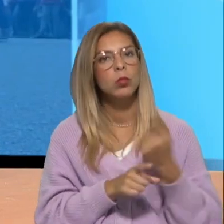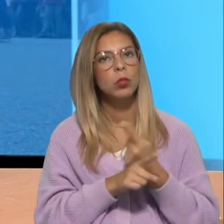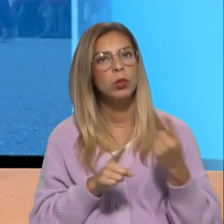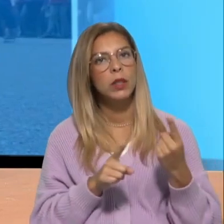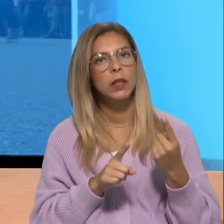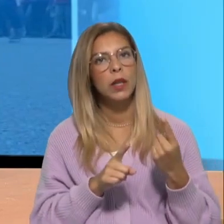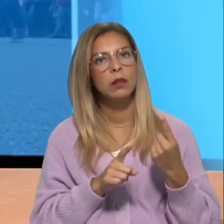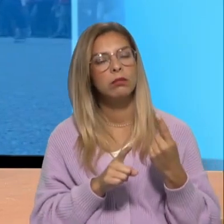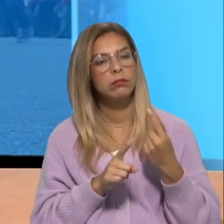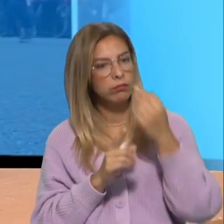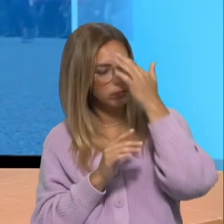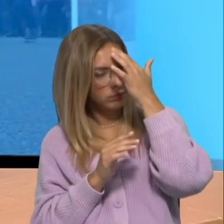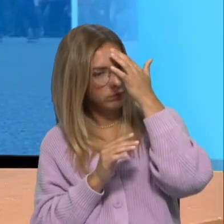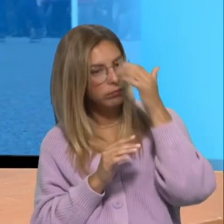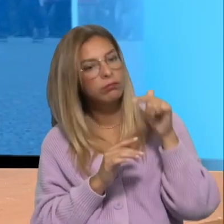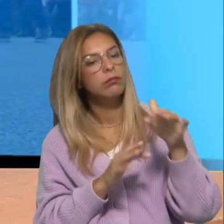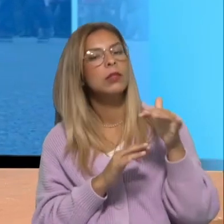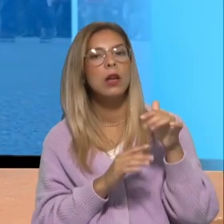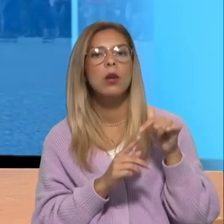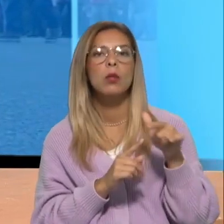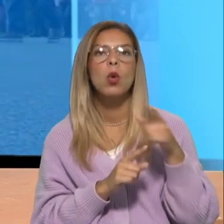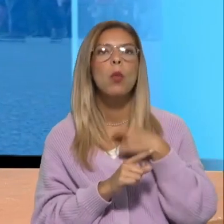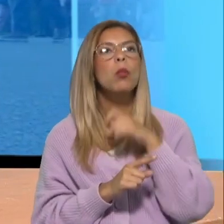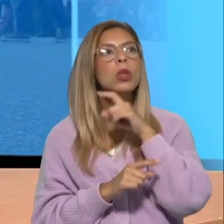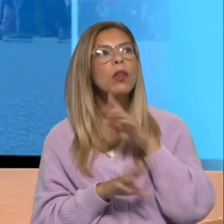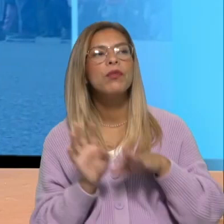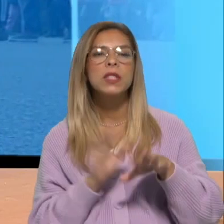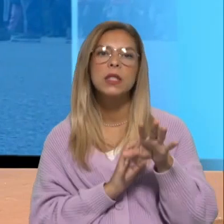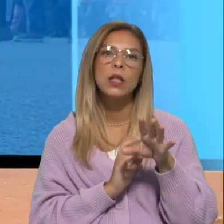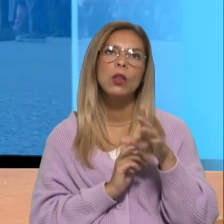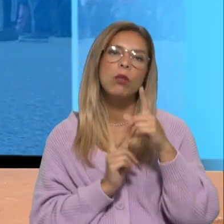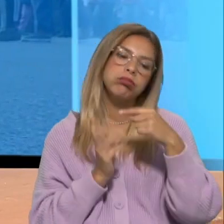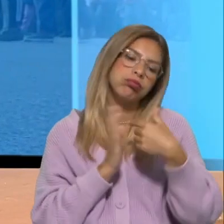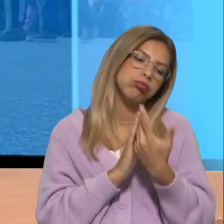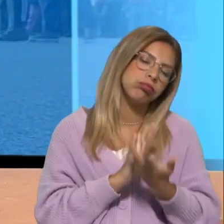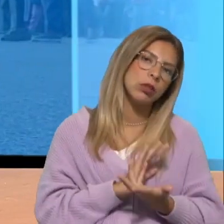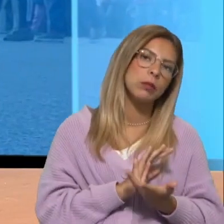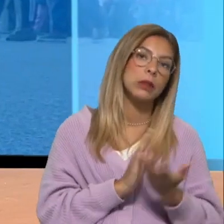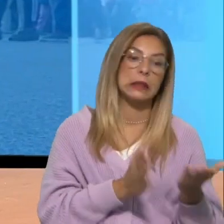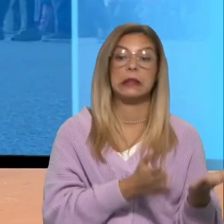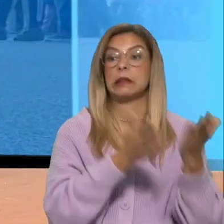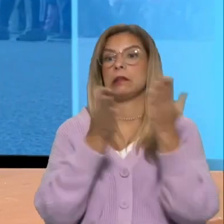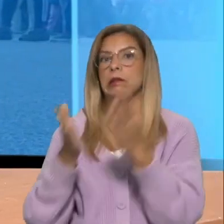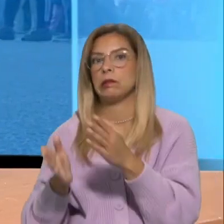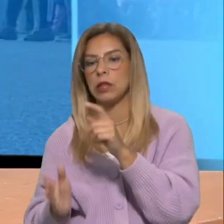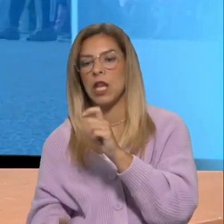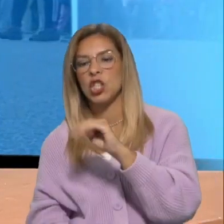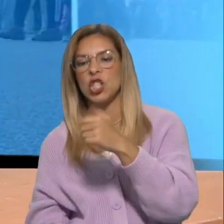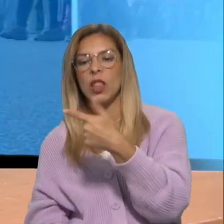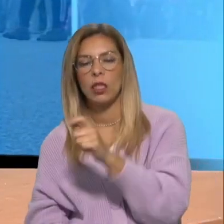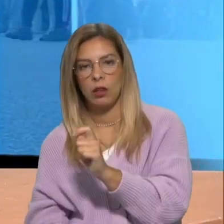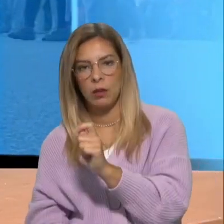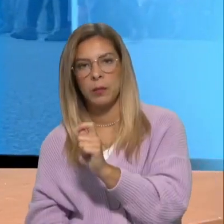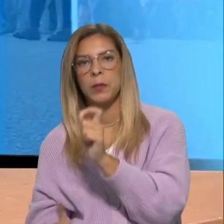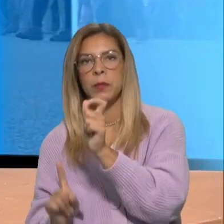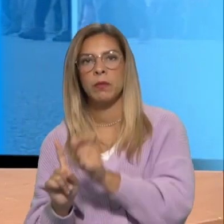de fascínio do que eu poderia fazer. E depois há este, que é aquela pessoa que efetivamente